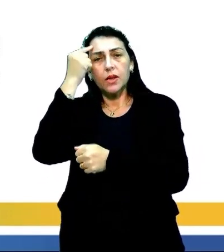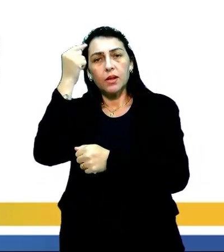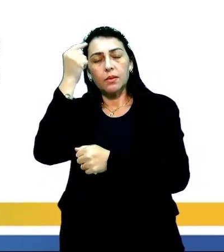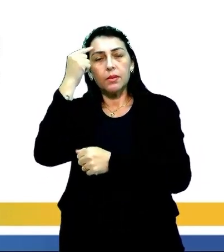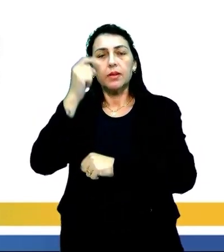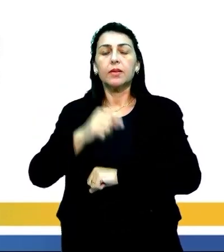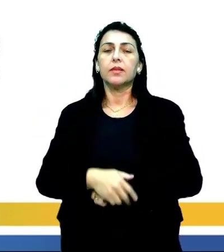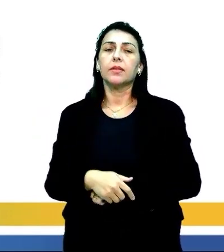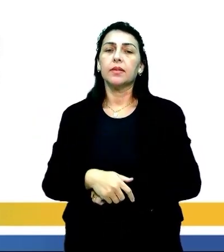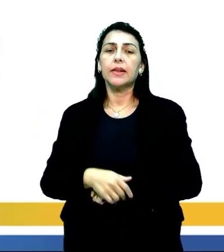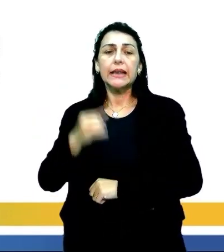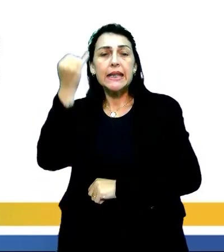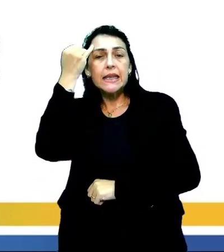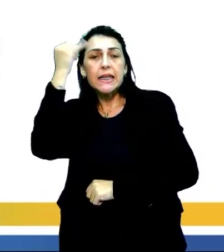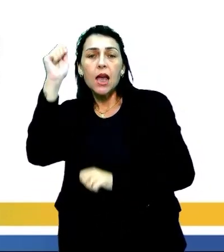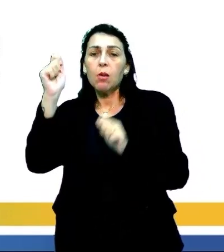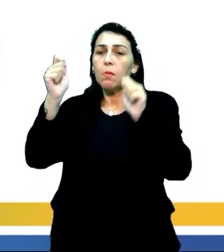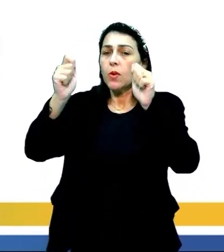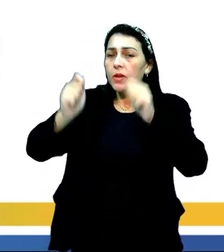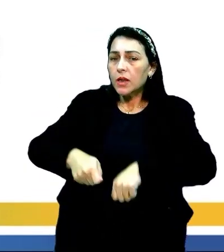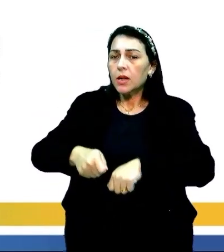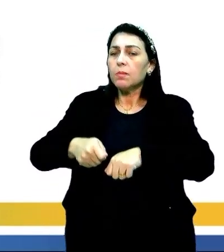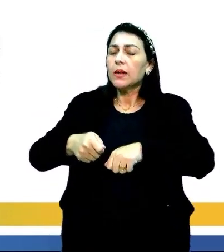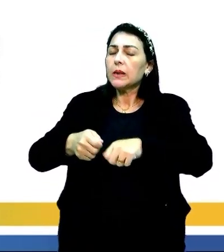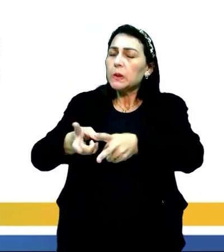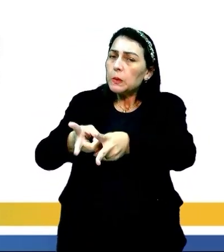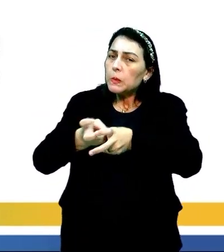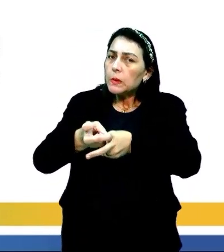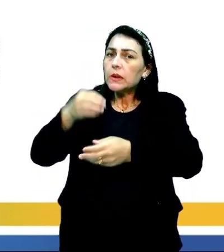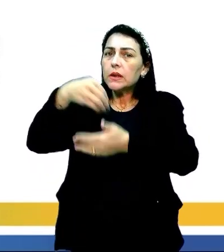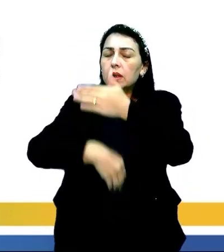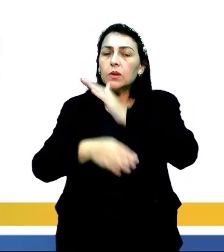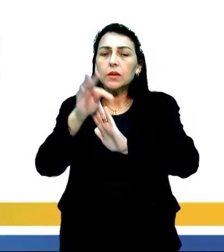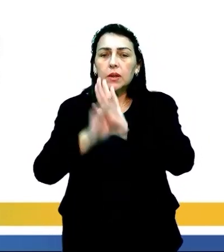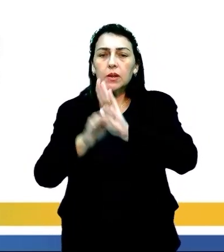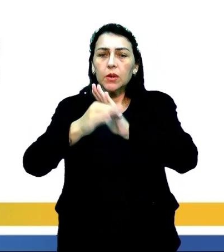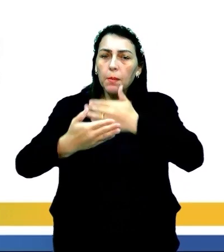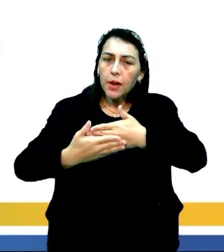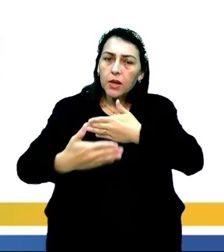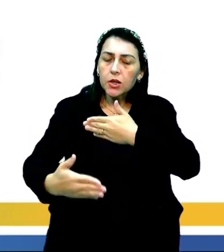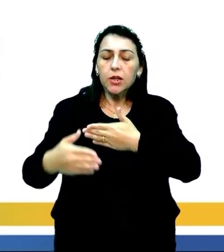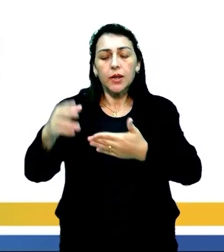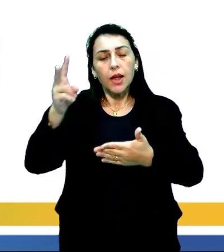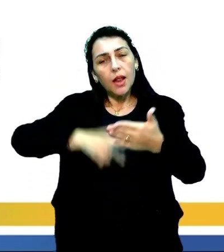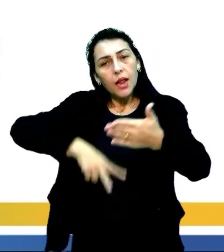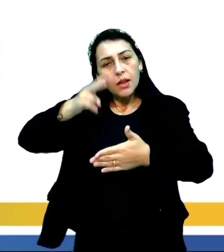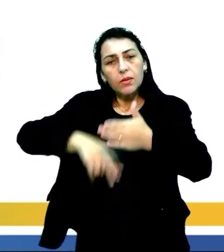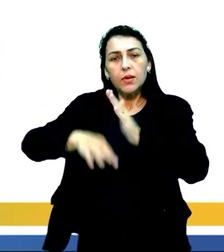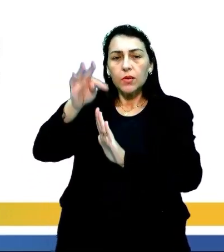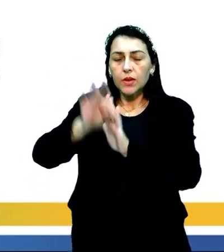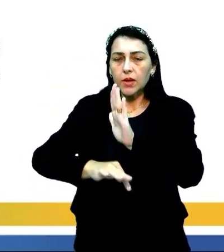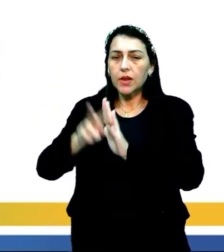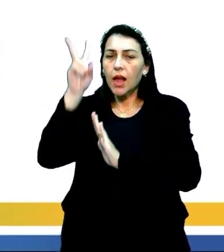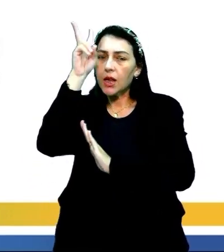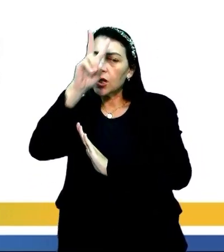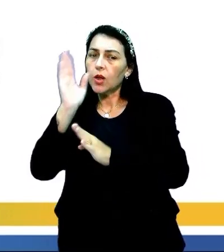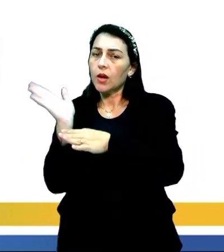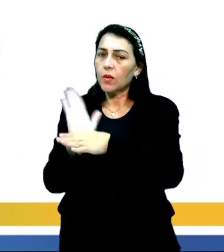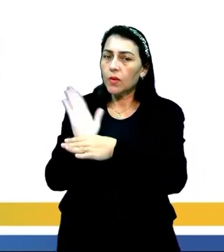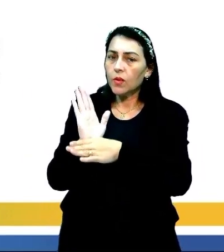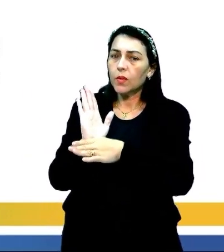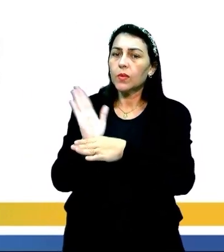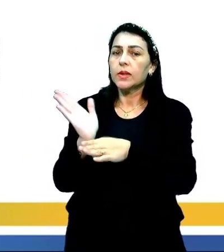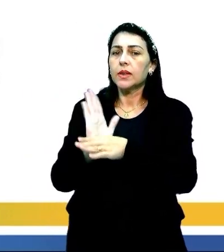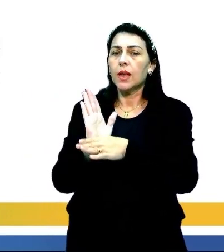reflexão. Ideias possíveis para serem exploradas dentro do seu texto a partir da leitura desse texto. A história do